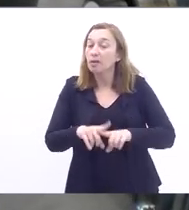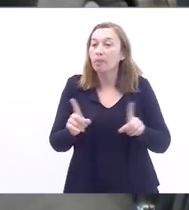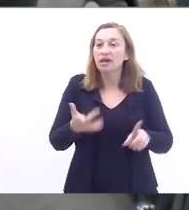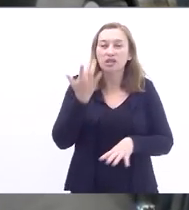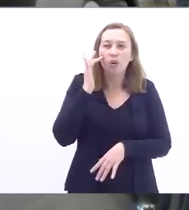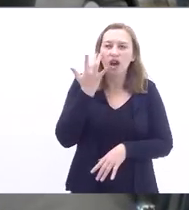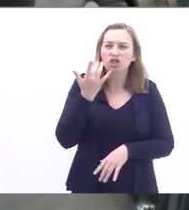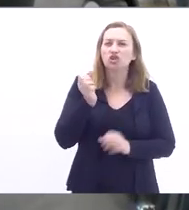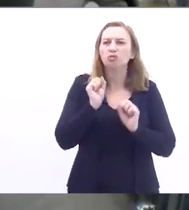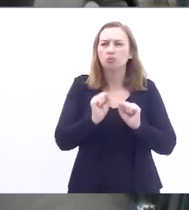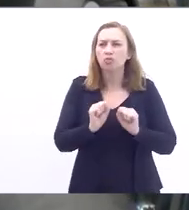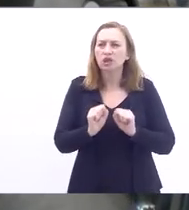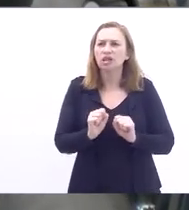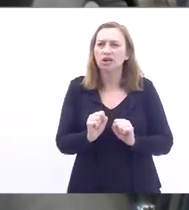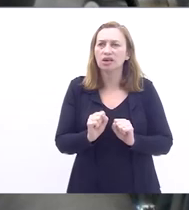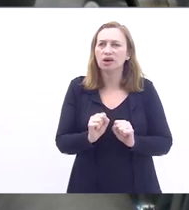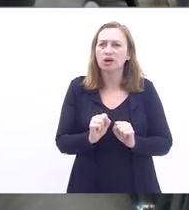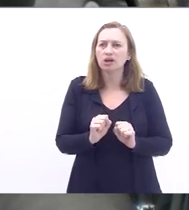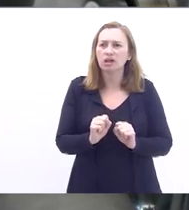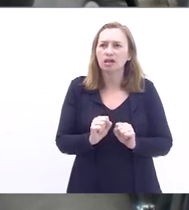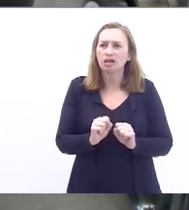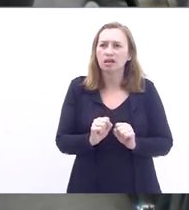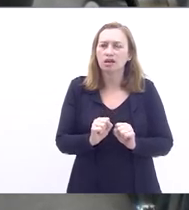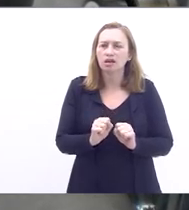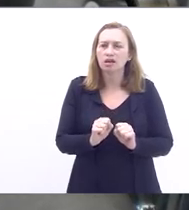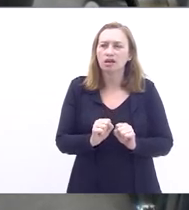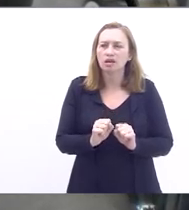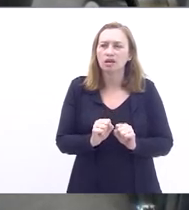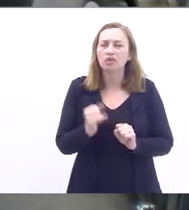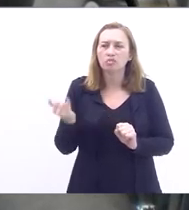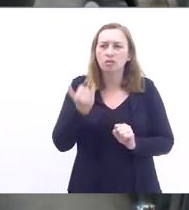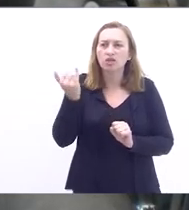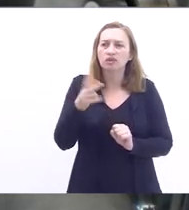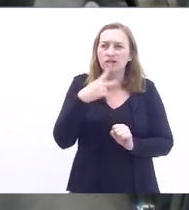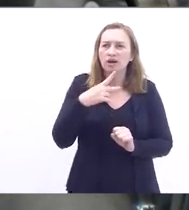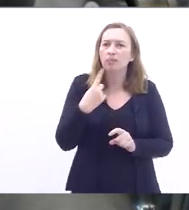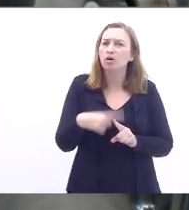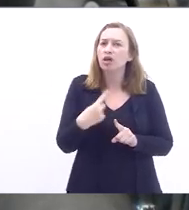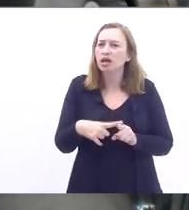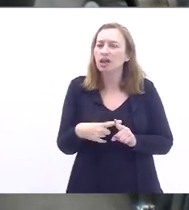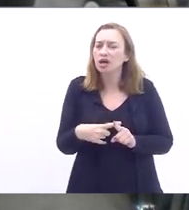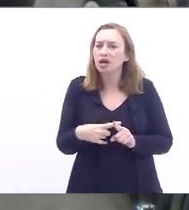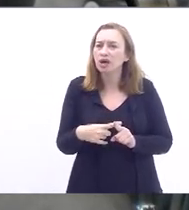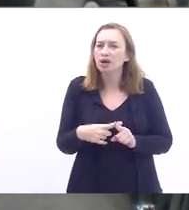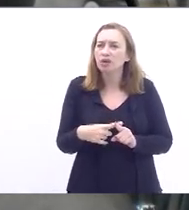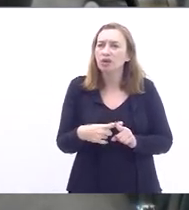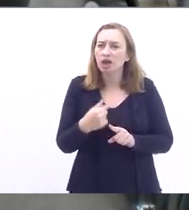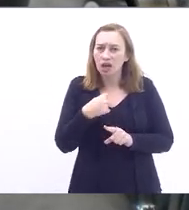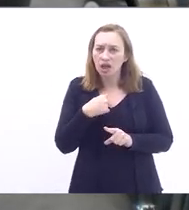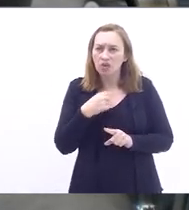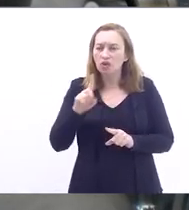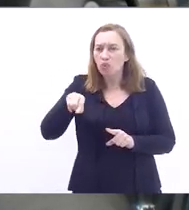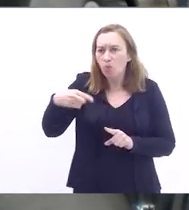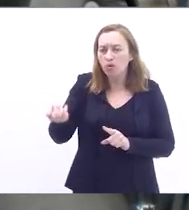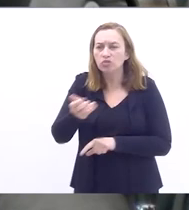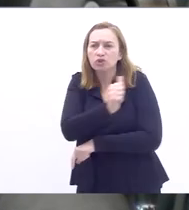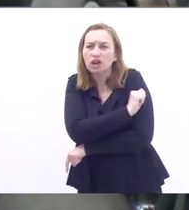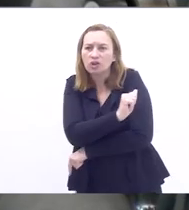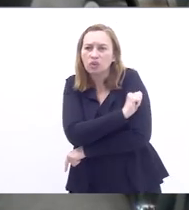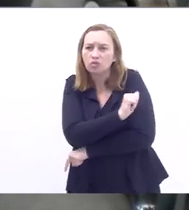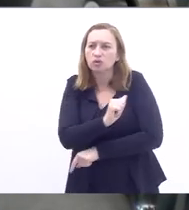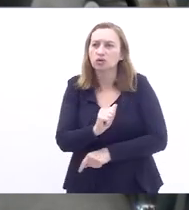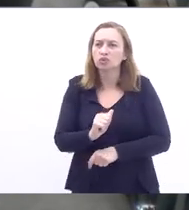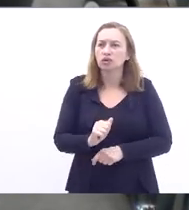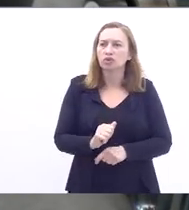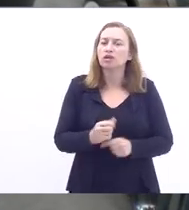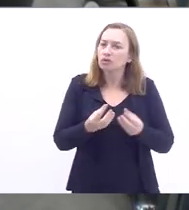acho que a gente poderia ter aí eu acho que é importante Trazer isso porque assim como eu vários outros estudantes